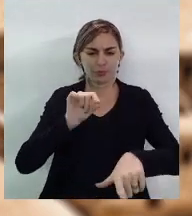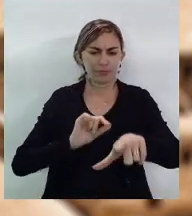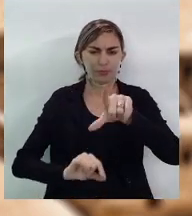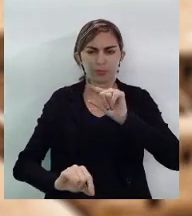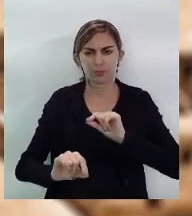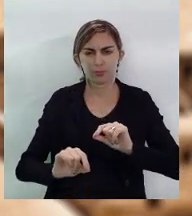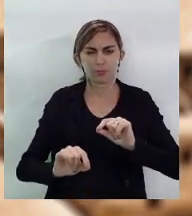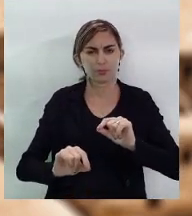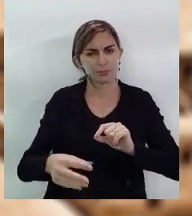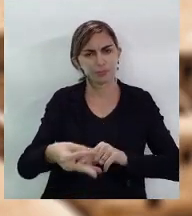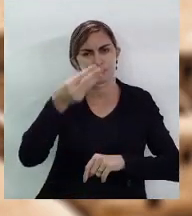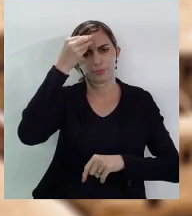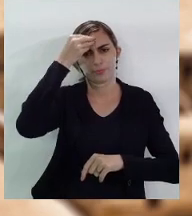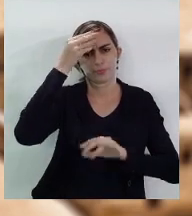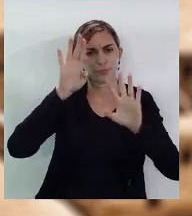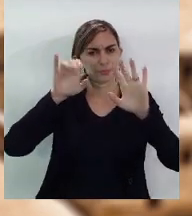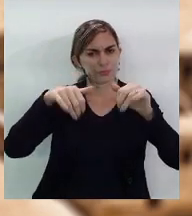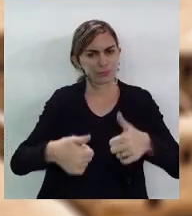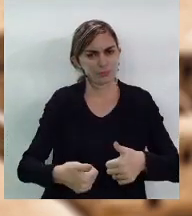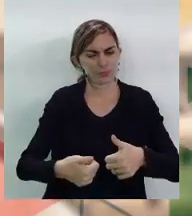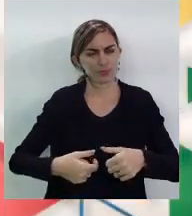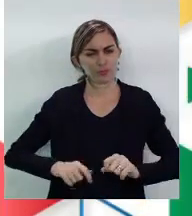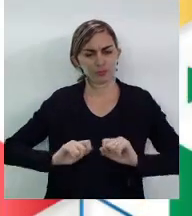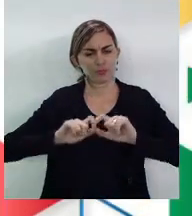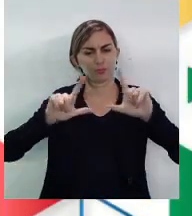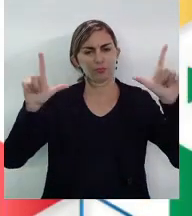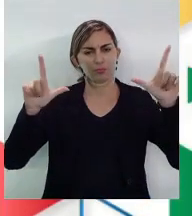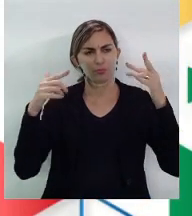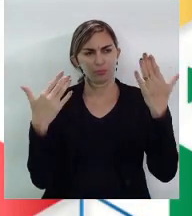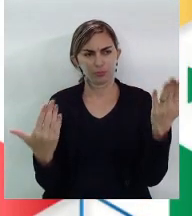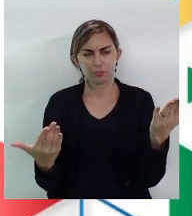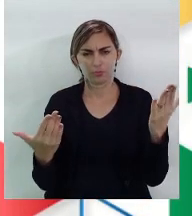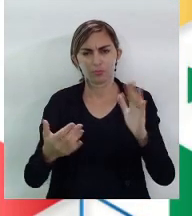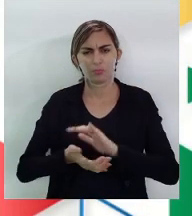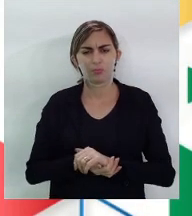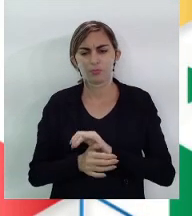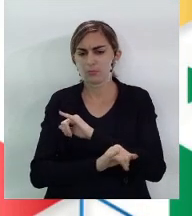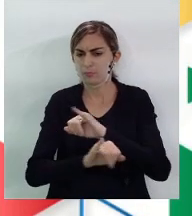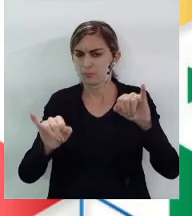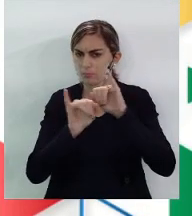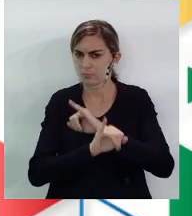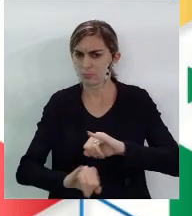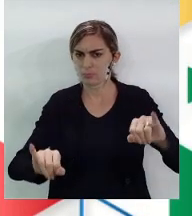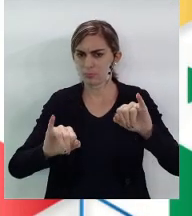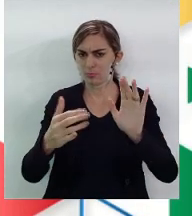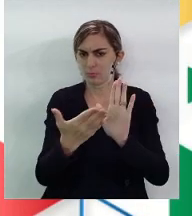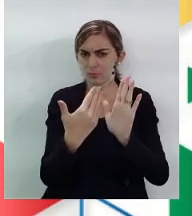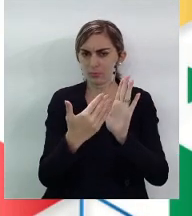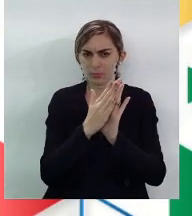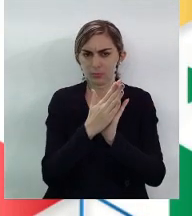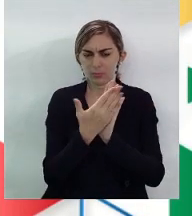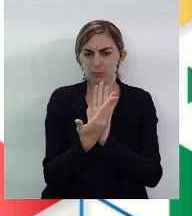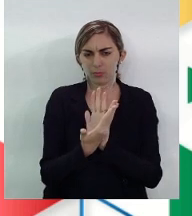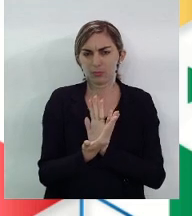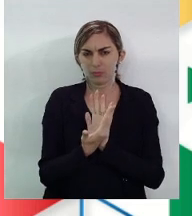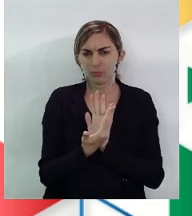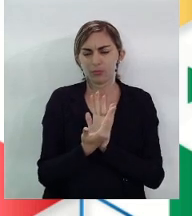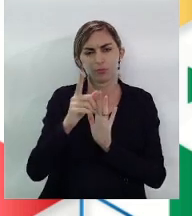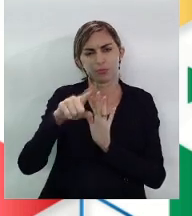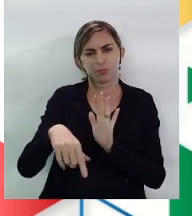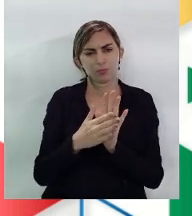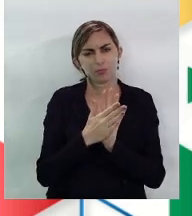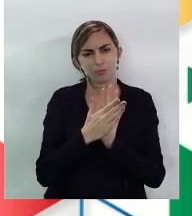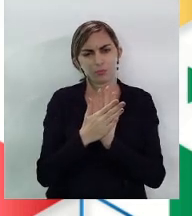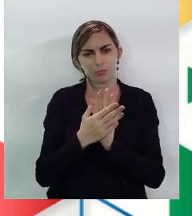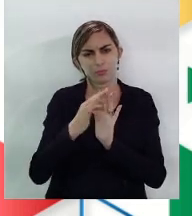Então grava bem, vamos adiante. Na tela trago ainda essas informações. O livro sagrado dos judeus é